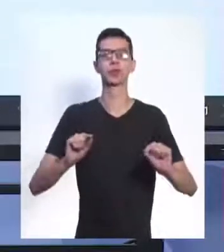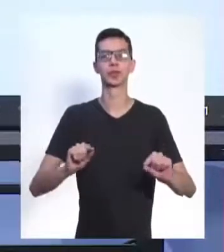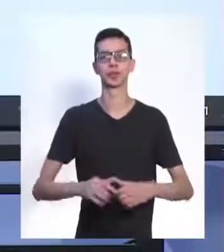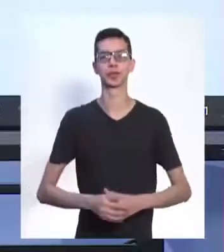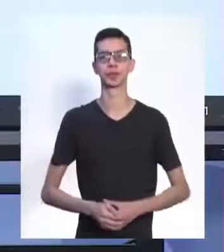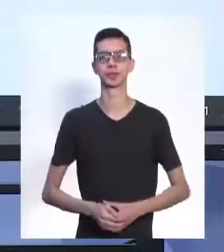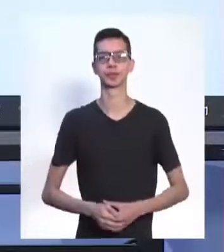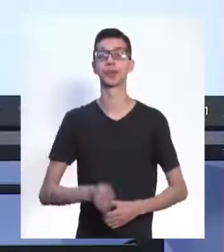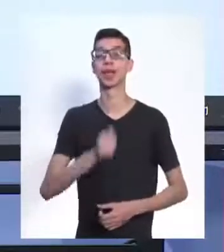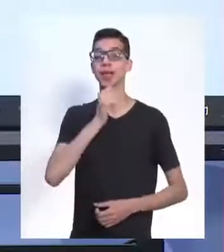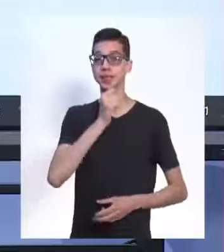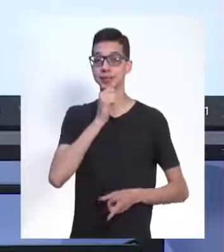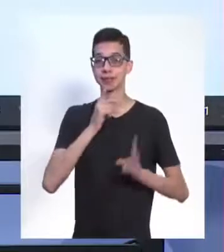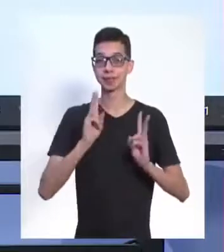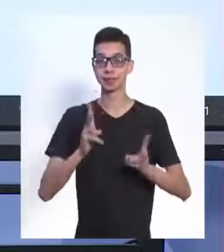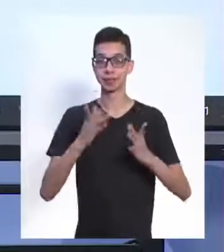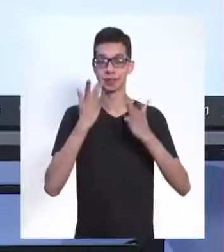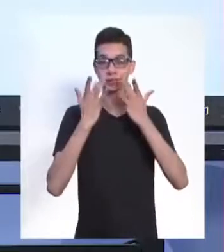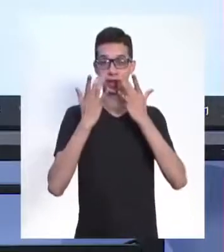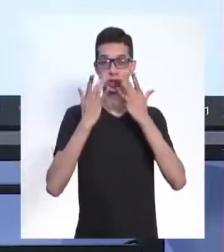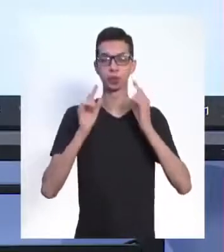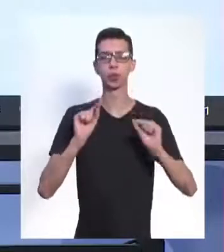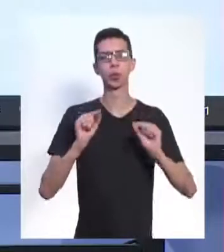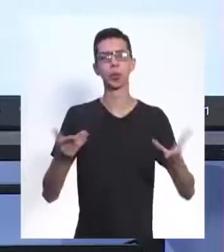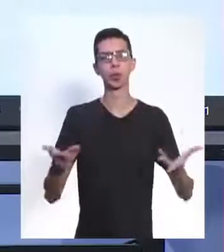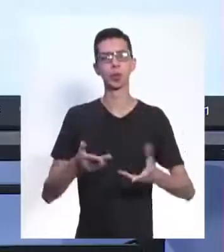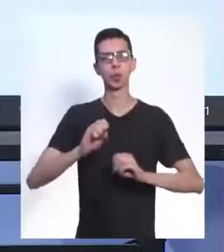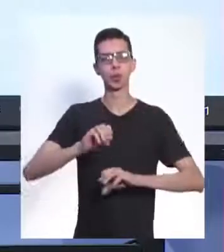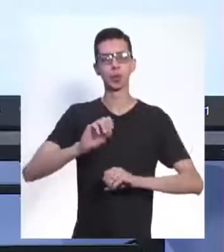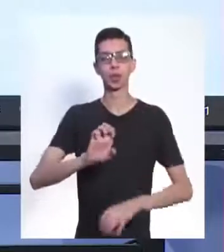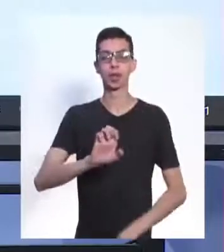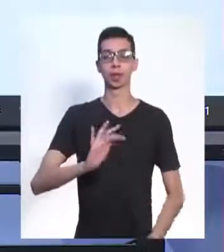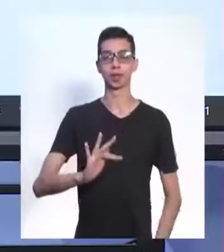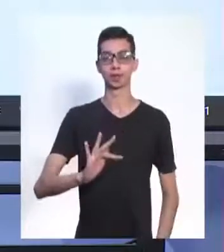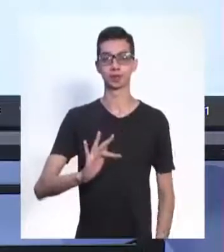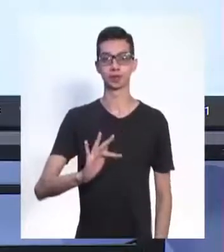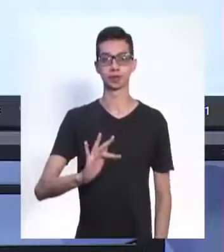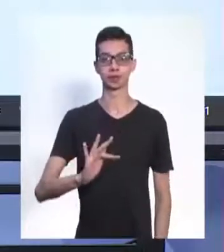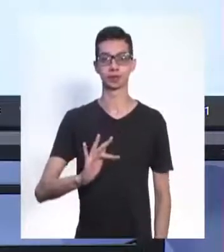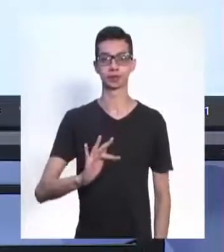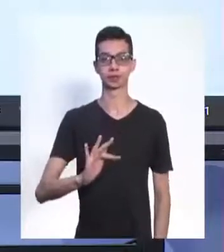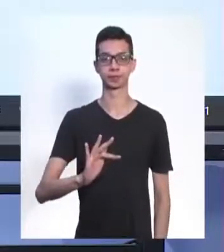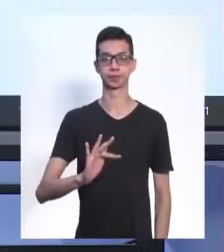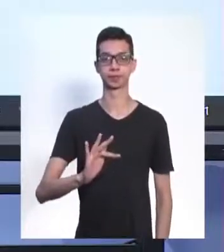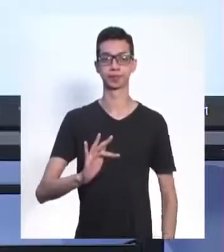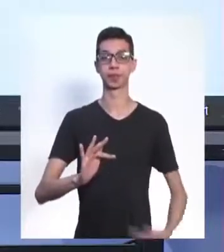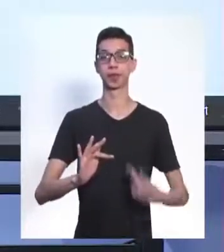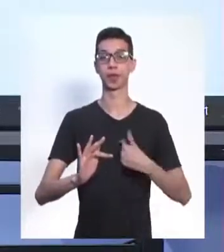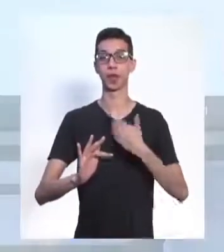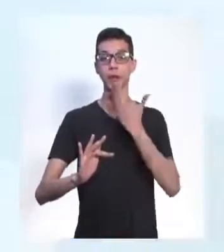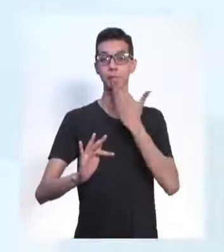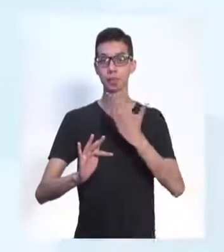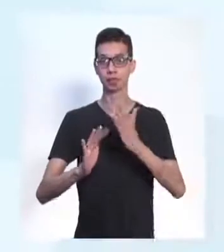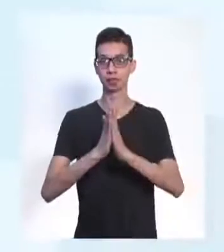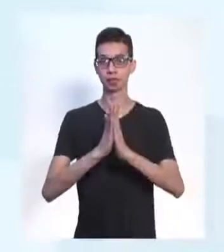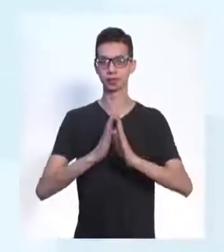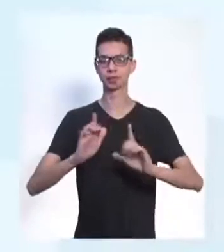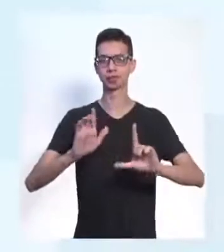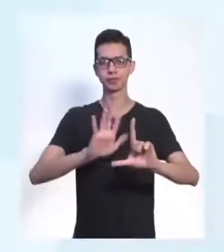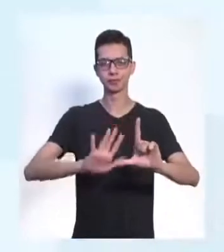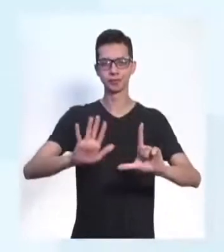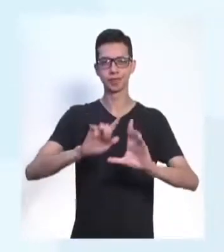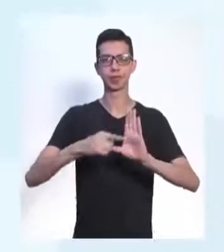habilidade de teatro. A habilidade que a gente vai trabalhar hoje é a EF. Eu vou pedir para o pessoal colocar na tela para a